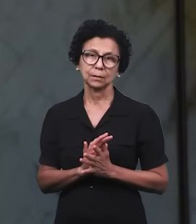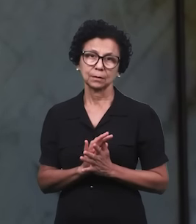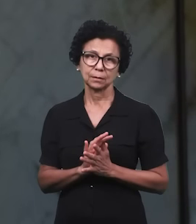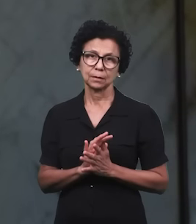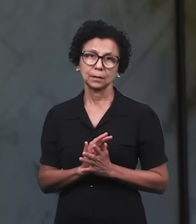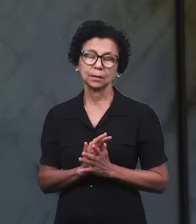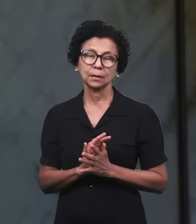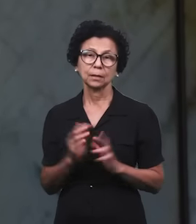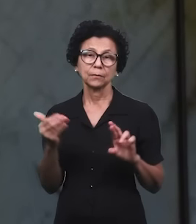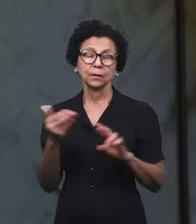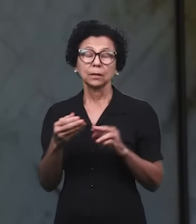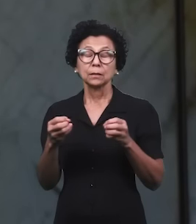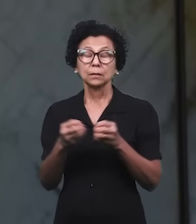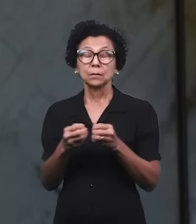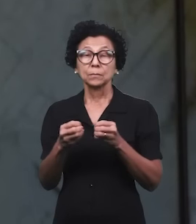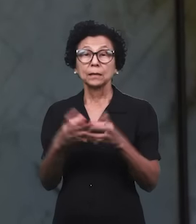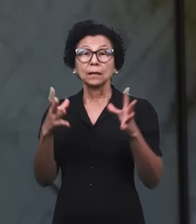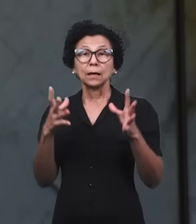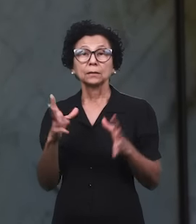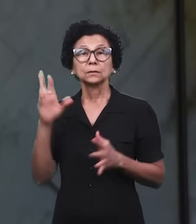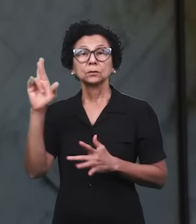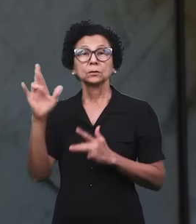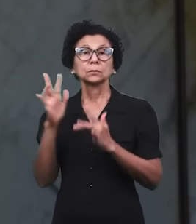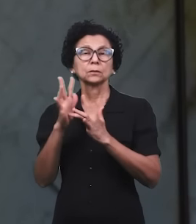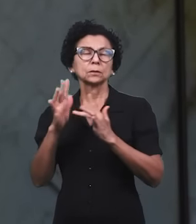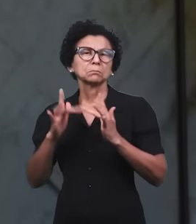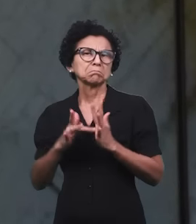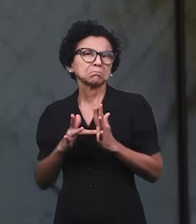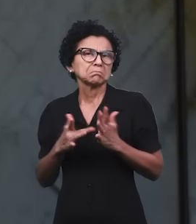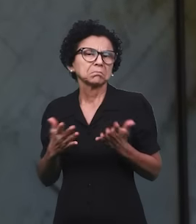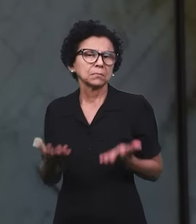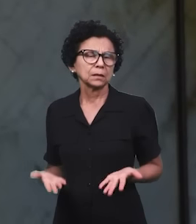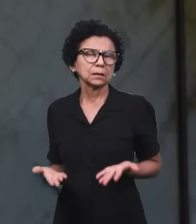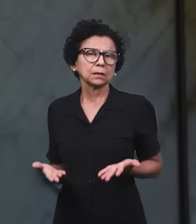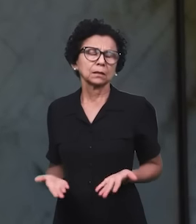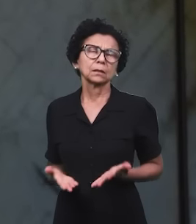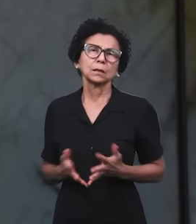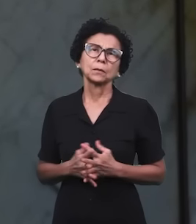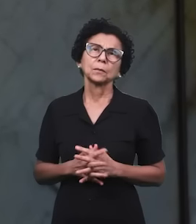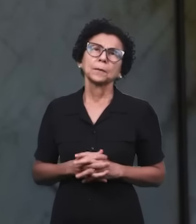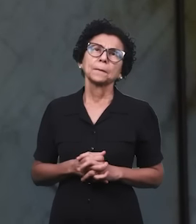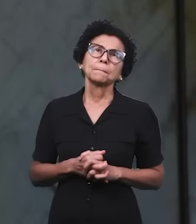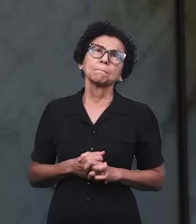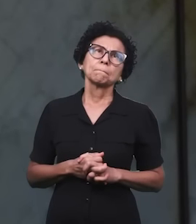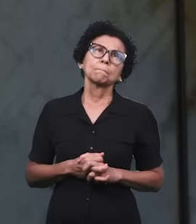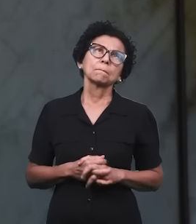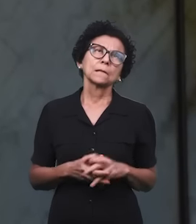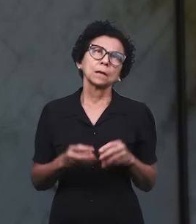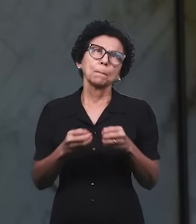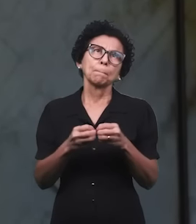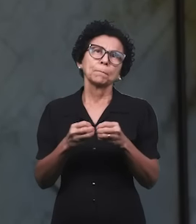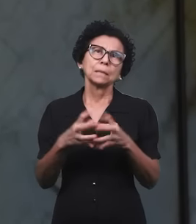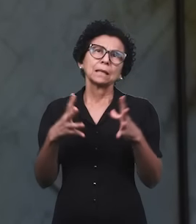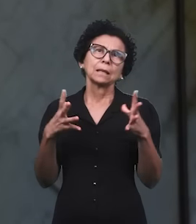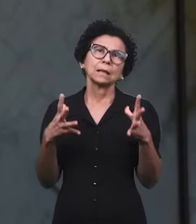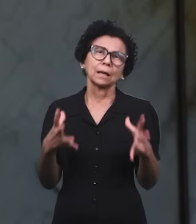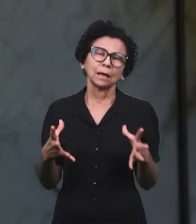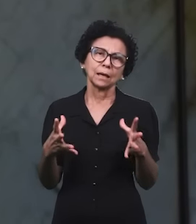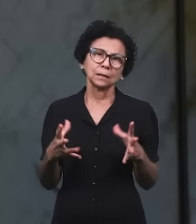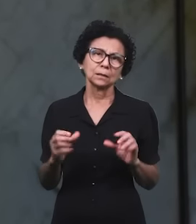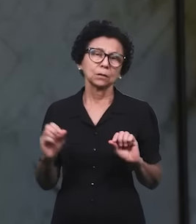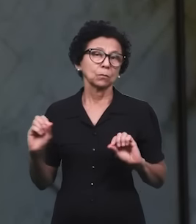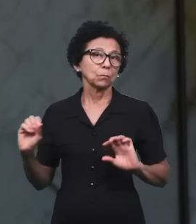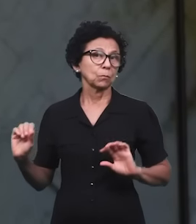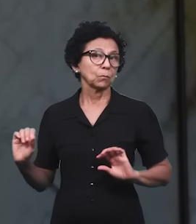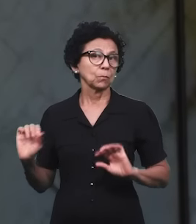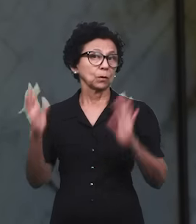Senhor Jesus operava. E quando nós falamos de sinais, essa palavra, ela denota um